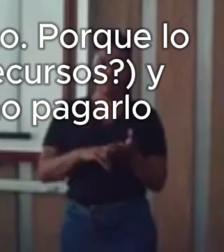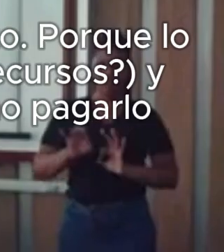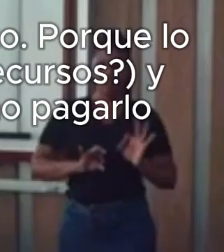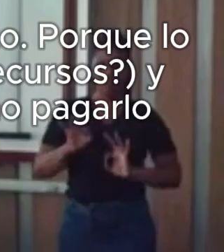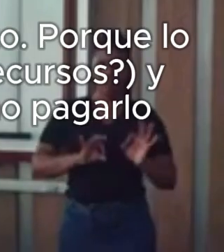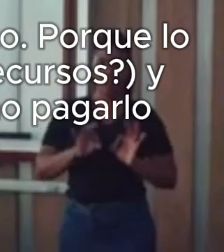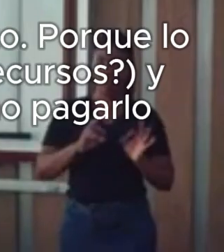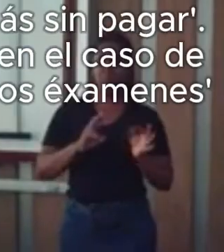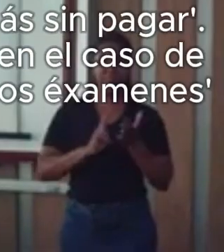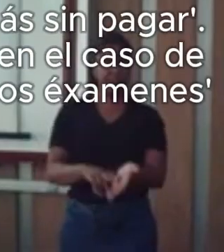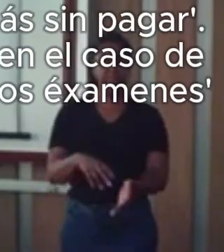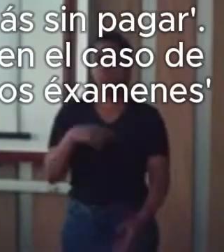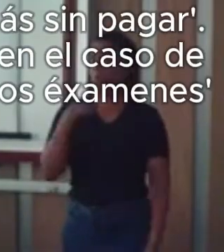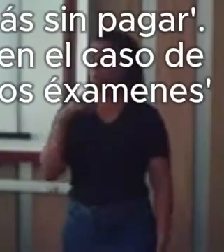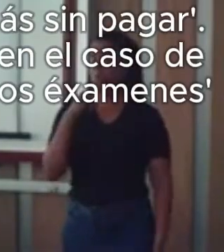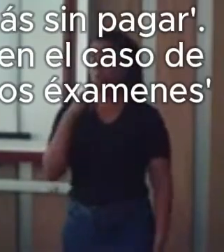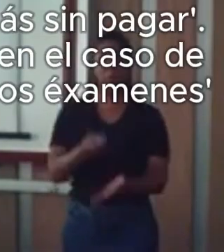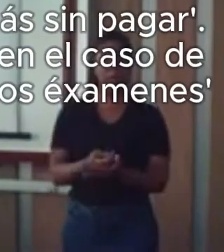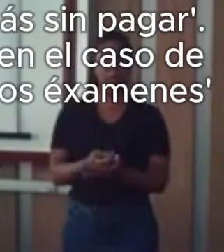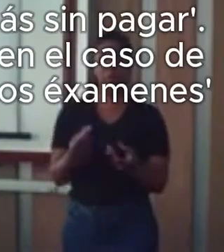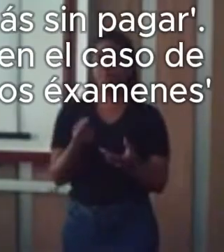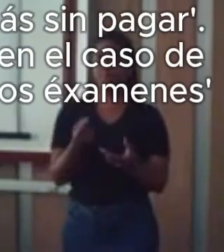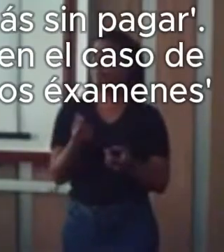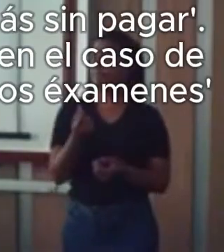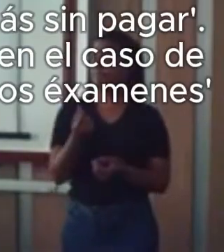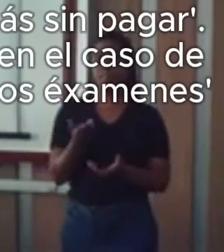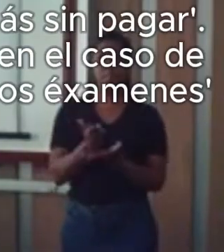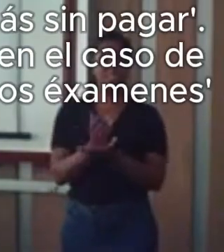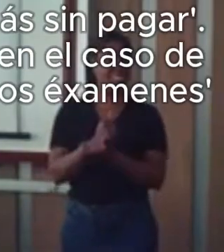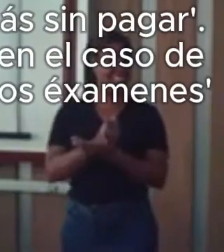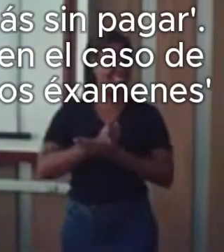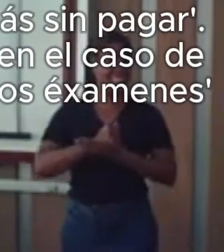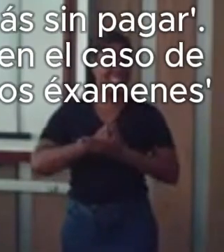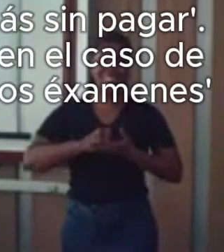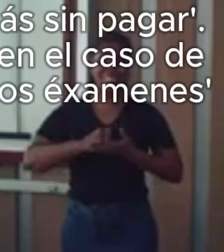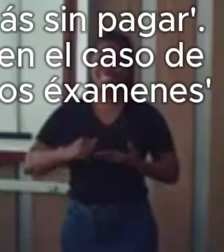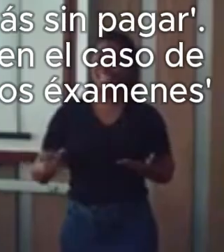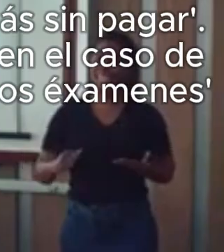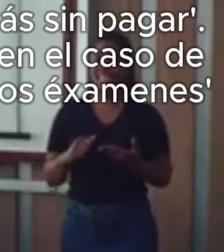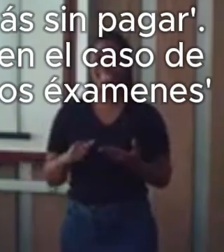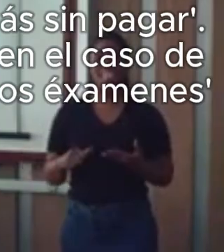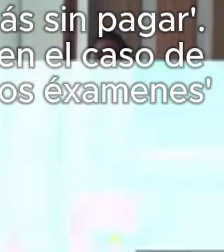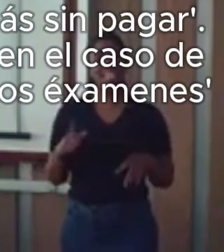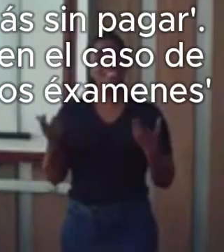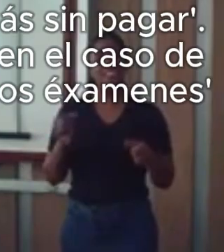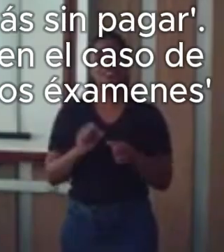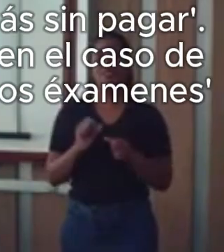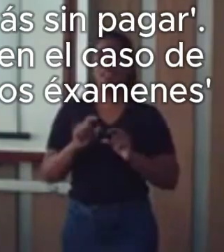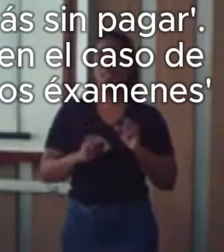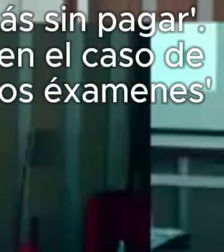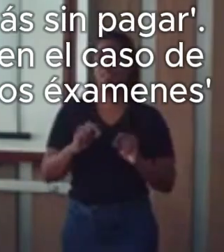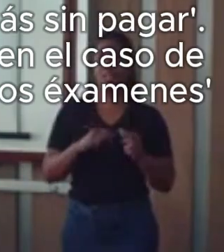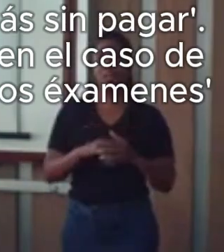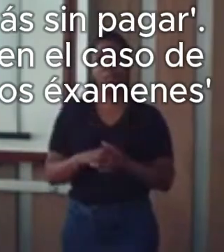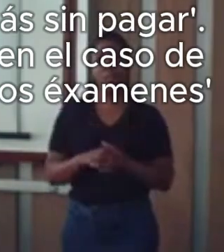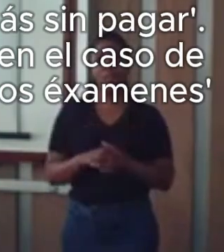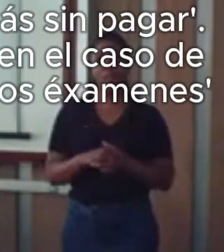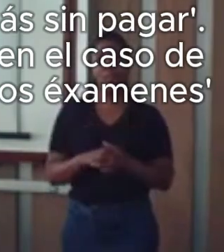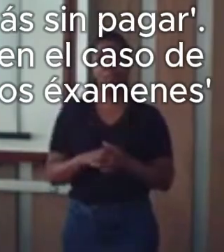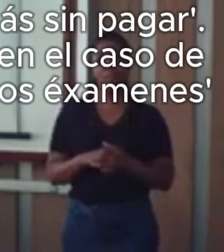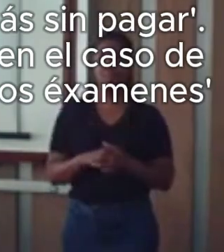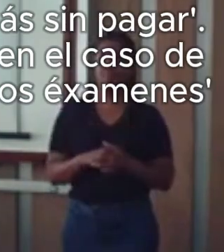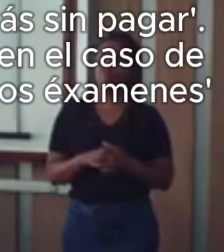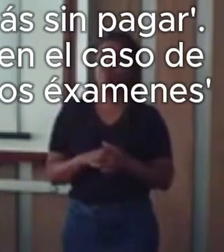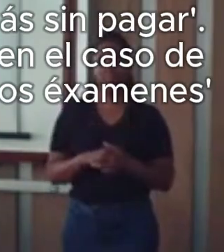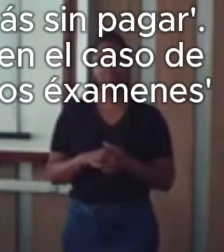aqui, não tem como pagar, não, porque o dinheiro já foi a metade do auxílio da FAPERJ. Aí, o que a gente faz? Aí eles...